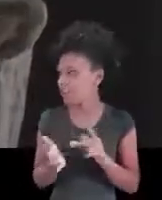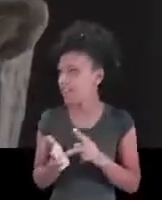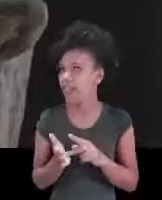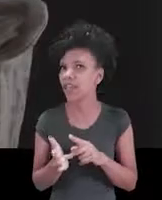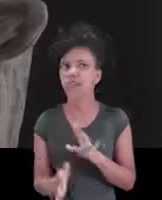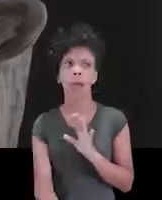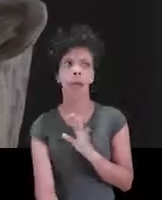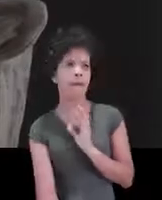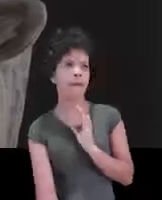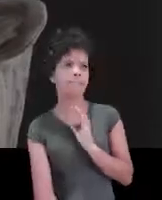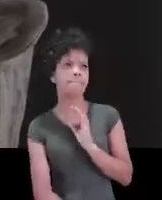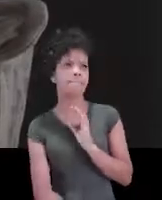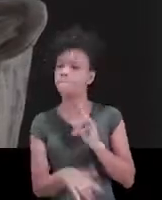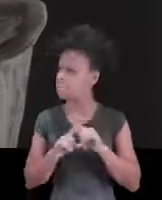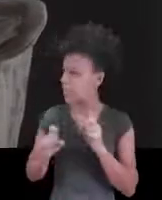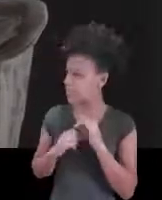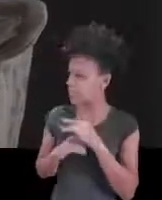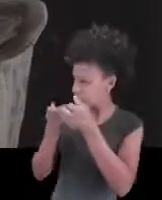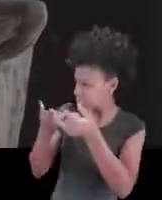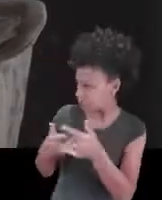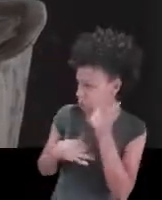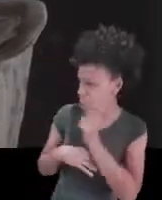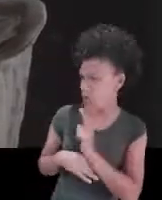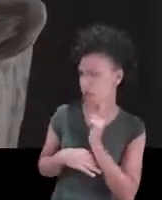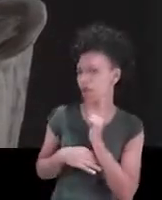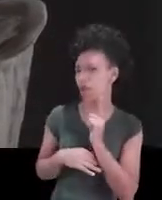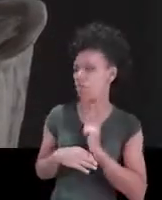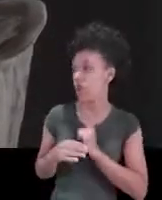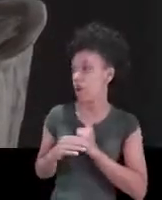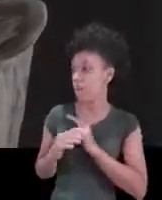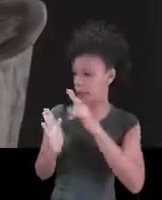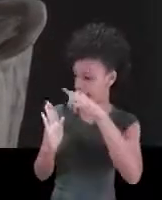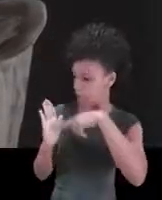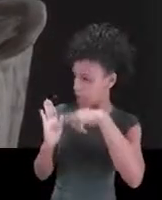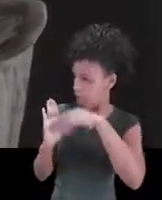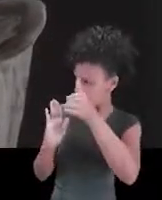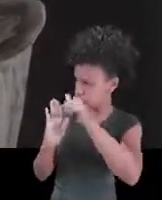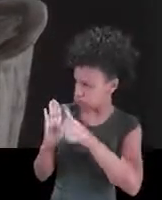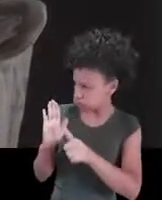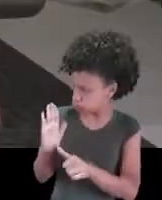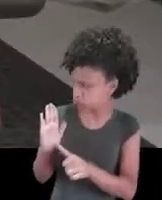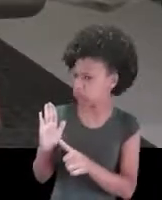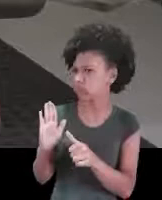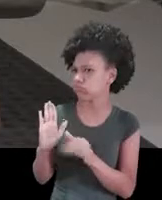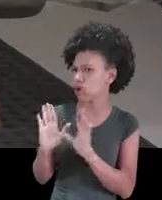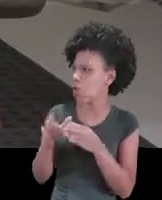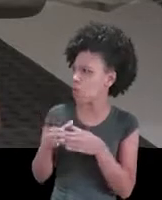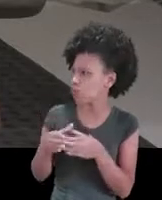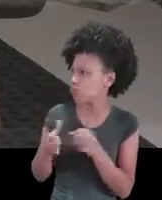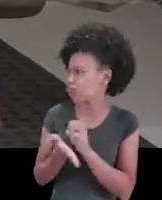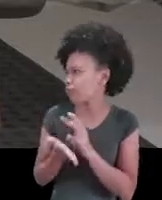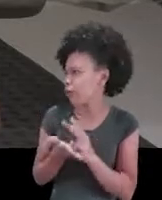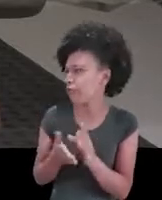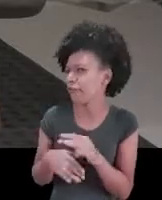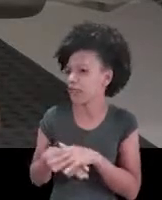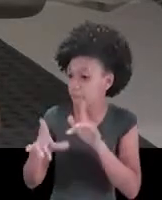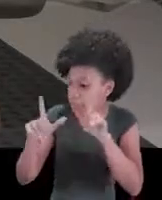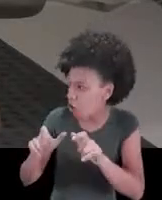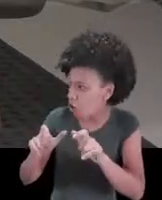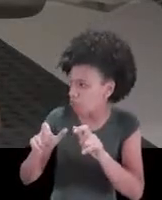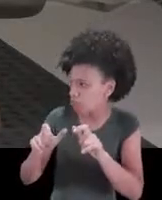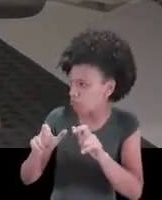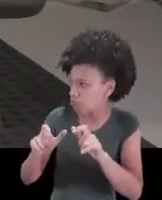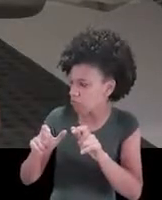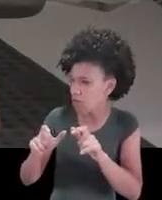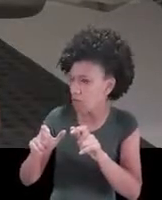na verdade que é que você se você consegue você tá me falando se você consegue criptografar o que você você consegue criar um no seu termo na